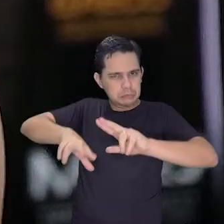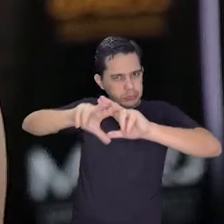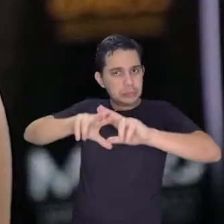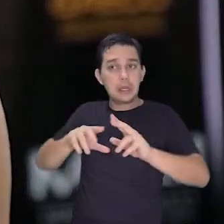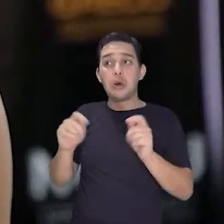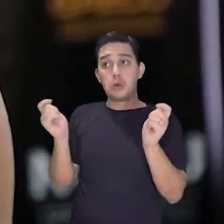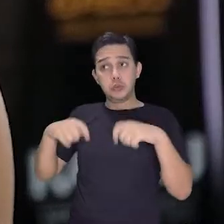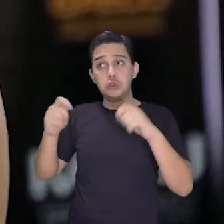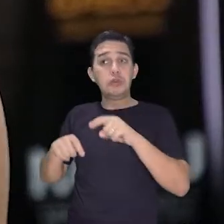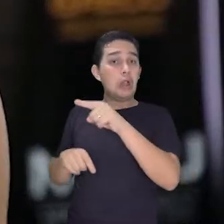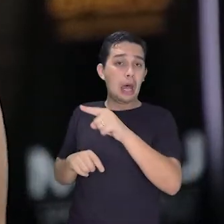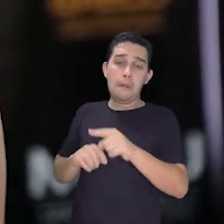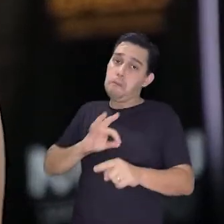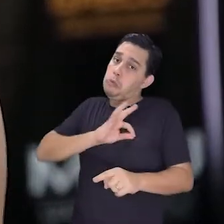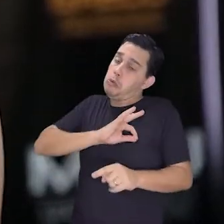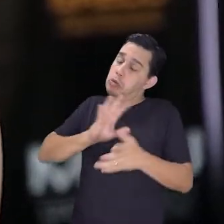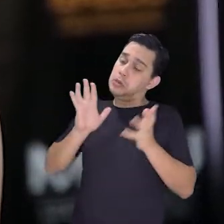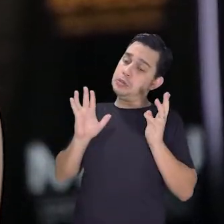militares ou